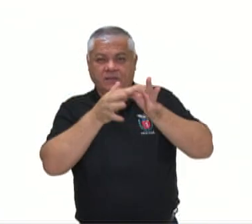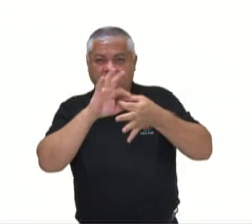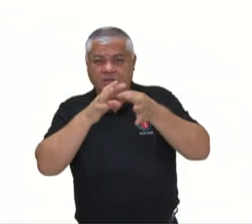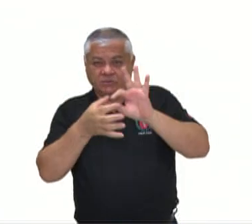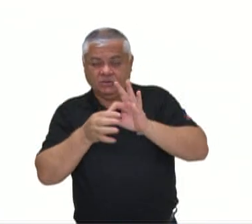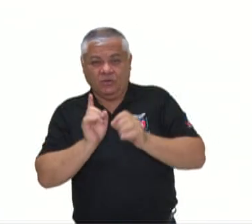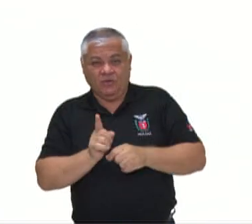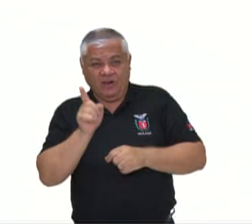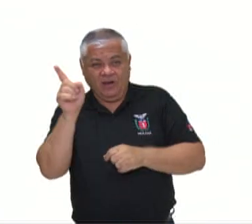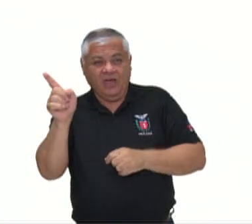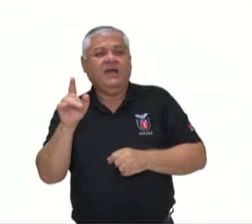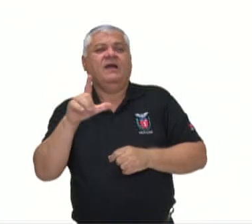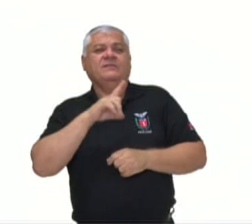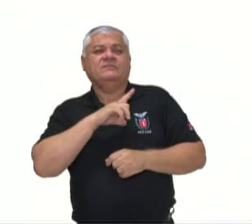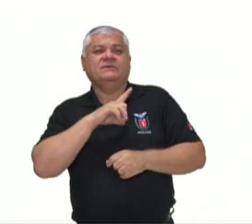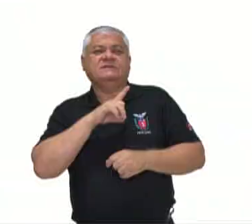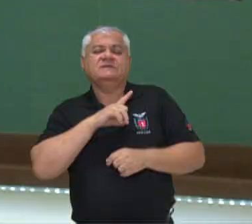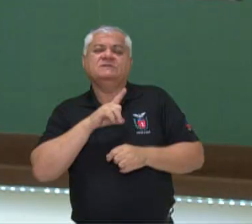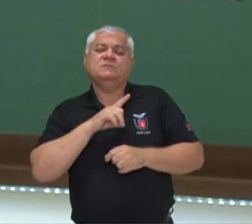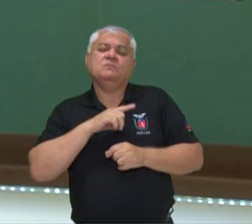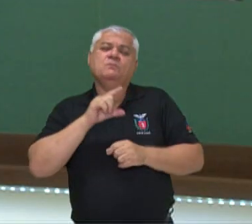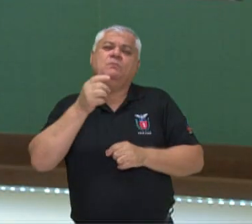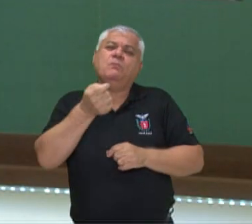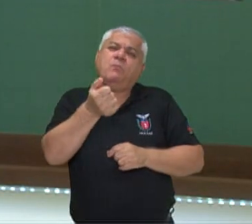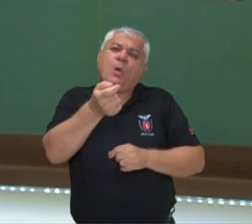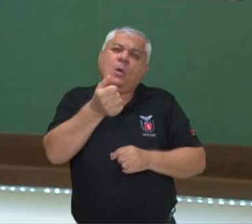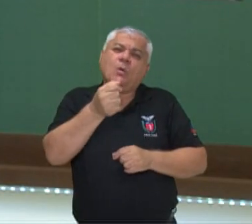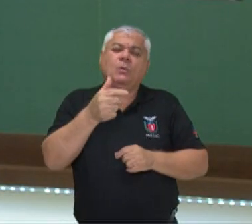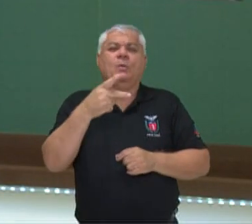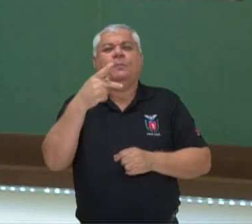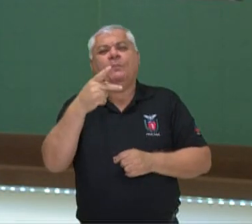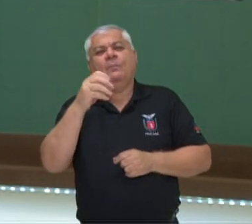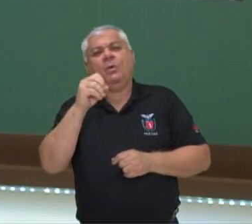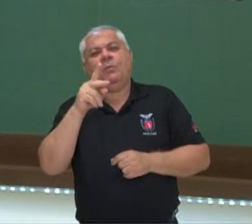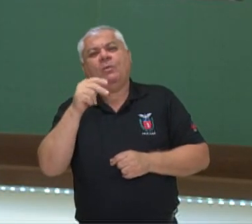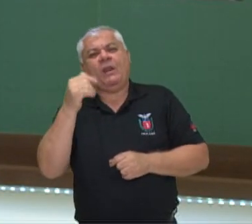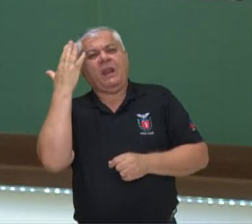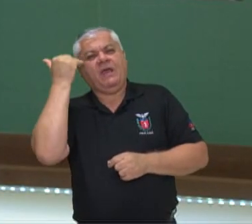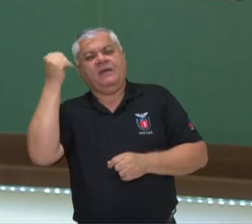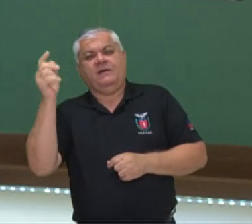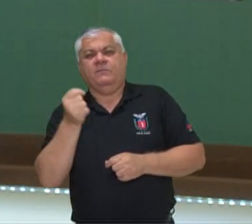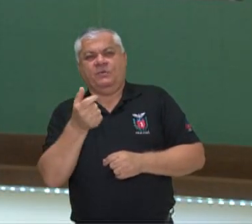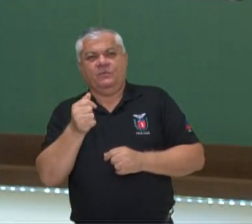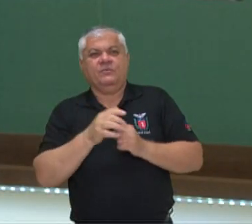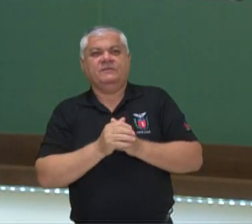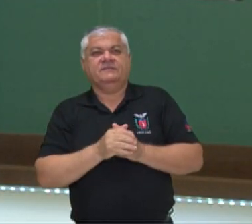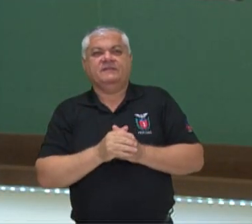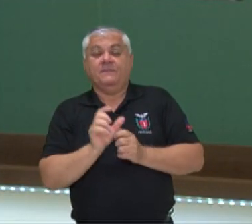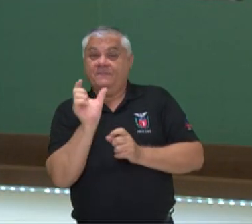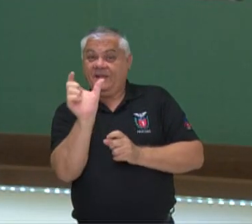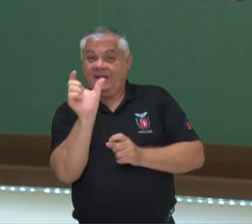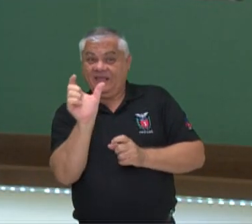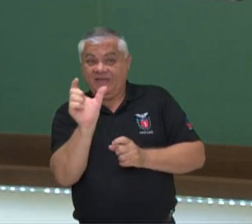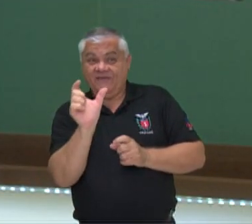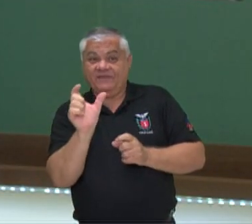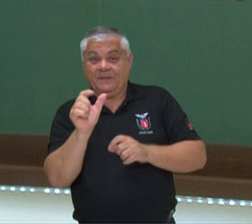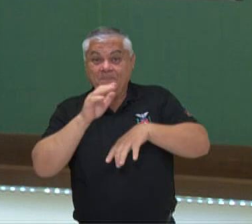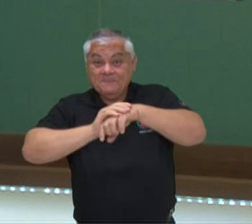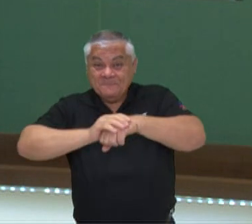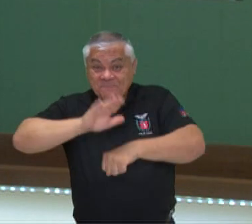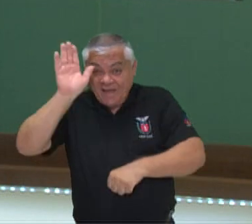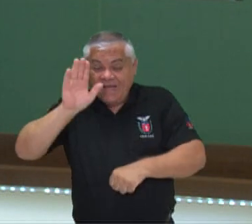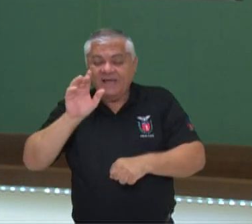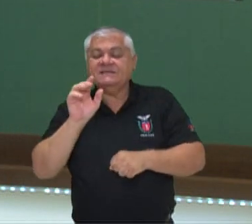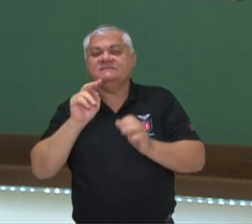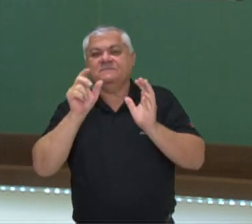above. Que os Jogos de Atenas foi o menos popular se comparado com os outros aqui de cima. Então, o de